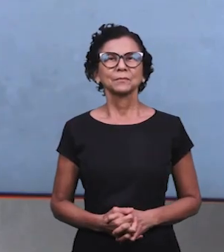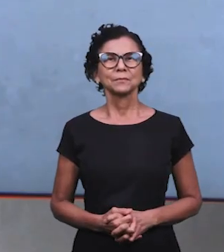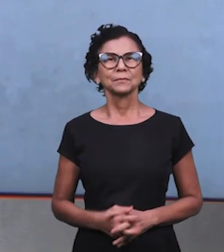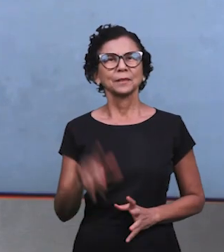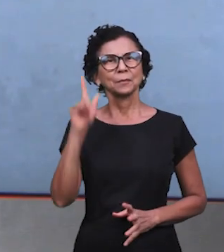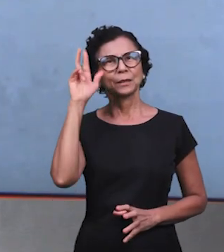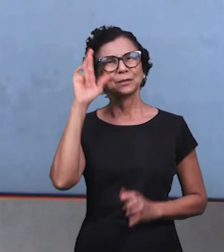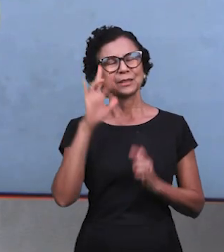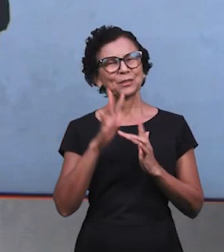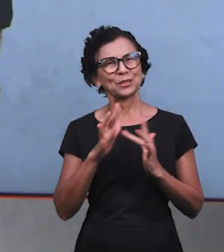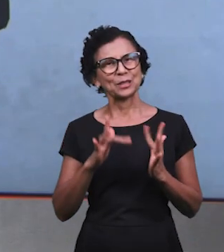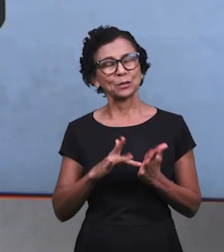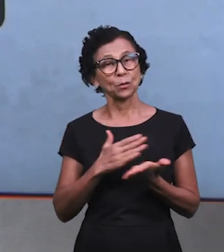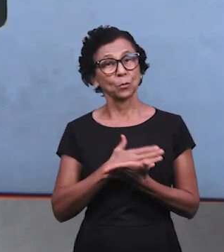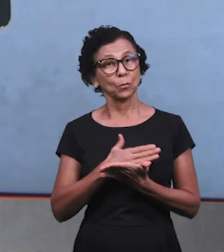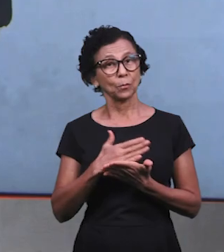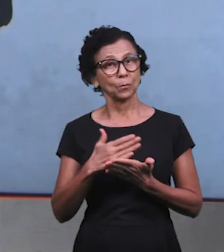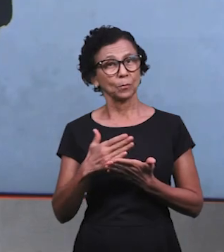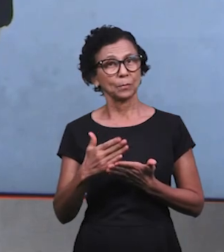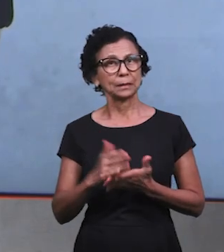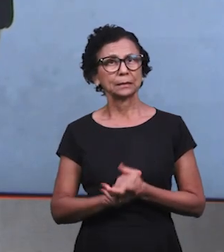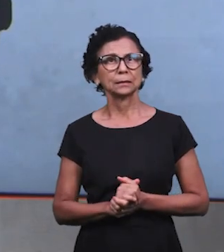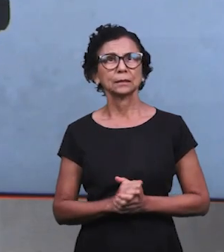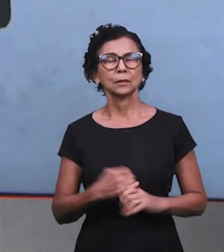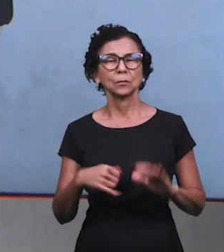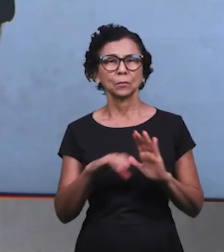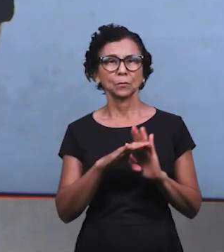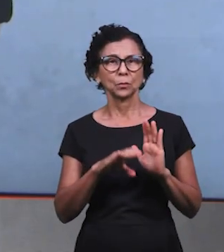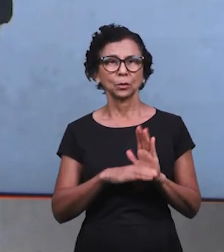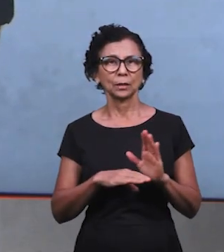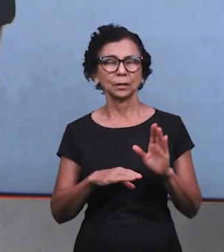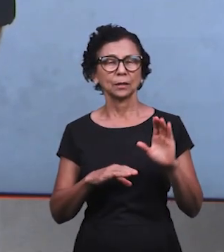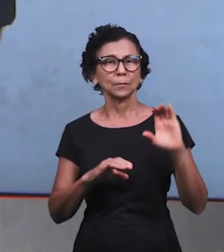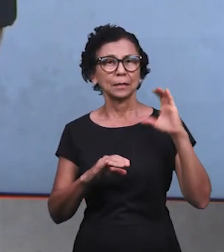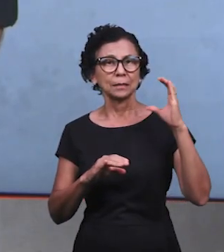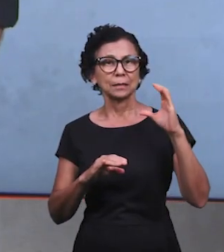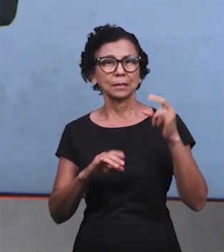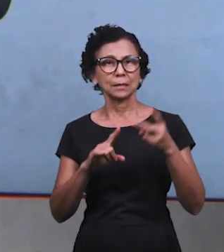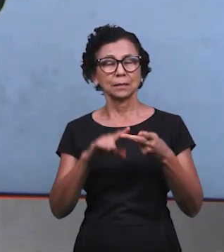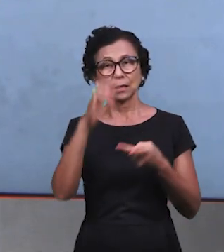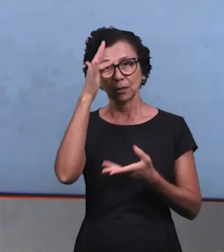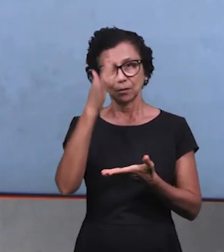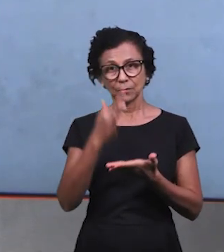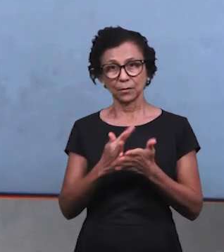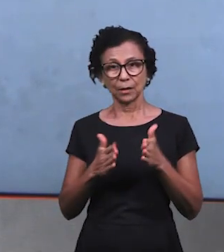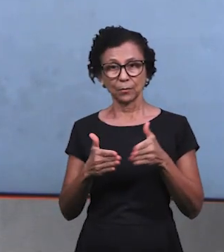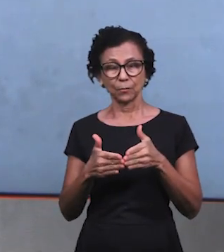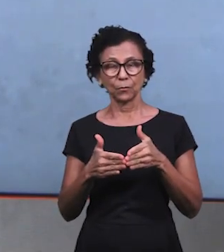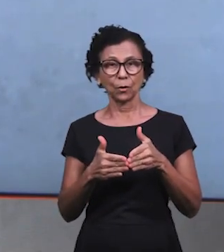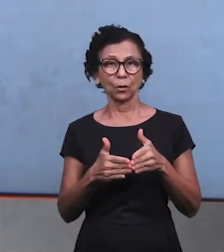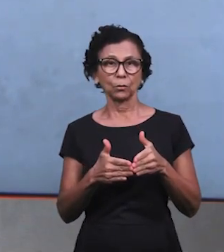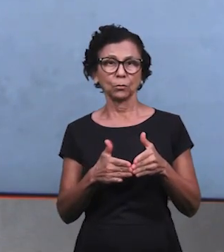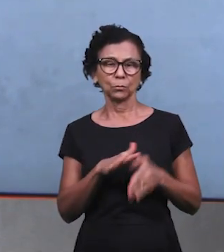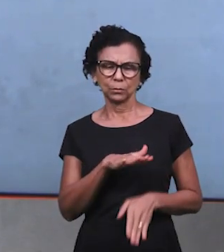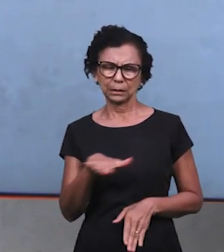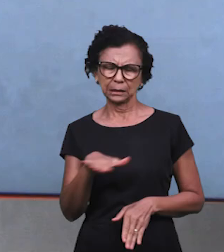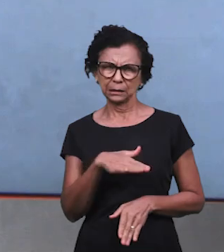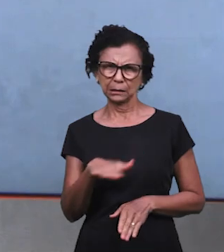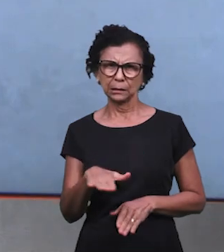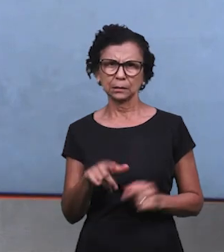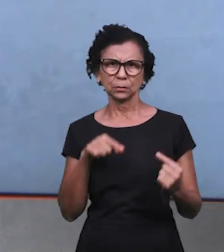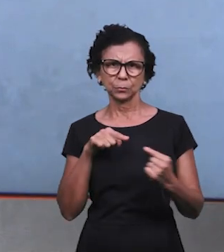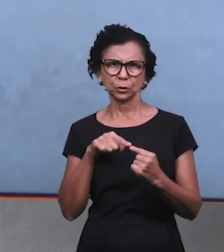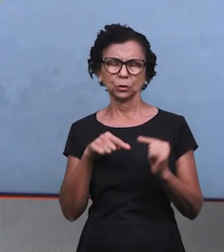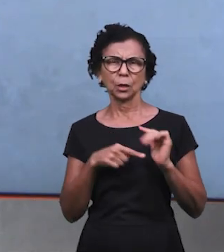Irmãos, a paz do Senhor, nós estamos iniciando aqui mais um programa Ciência e Fé para Crianças. E o objetivo desse programa é mostrar para as crianças a